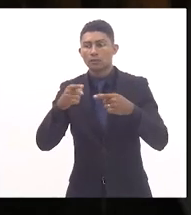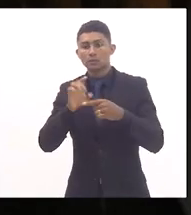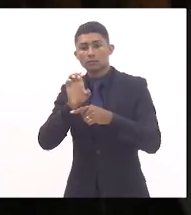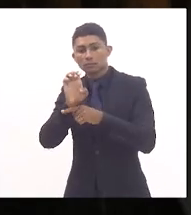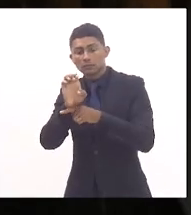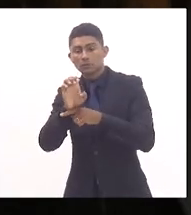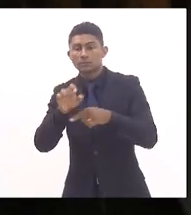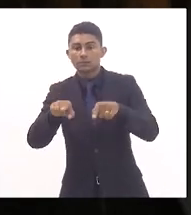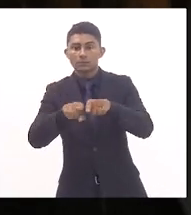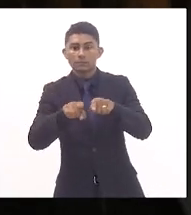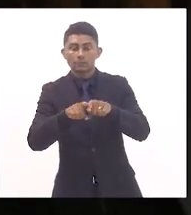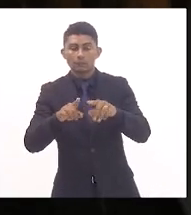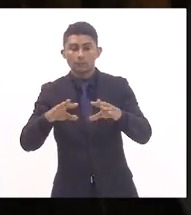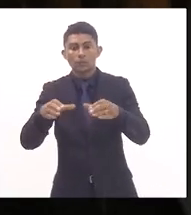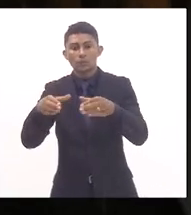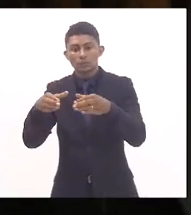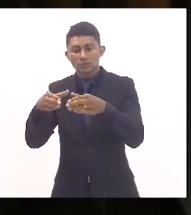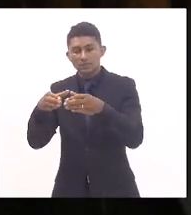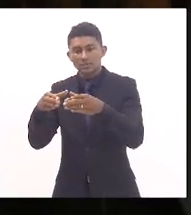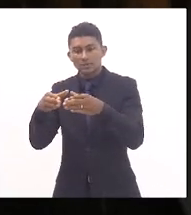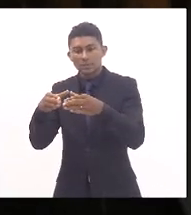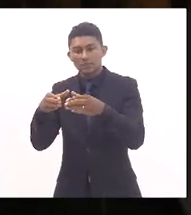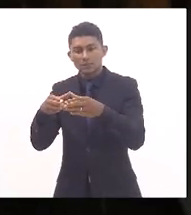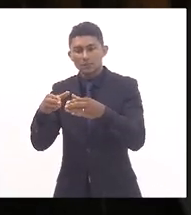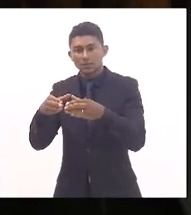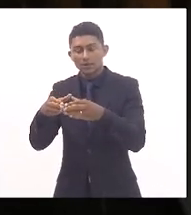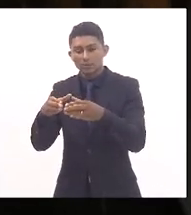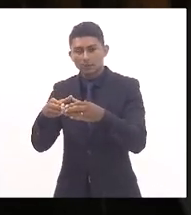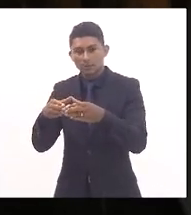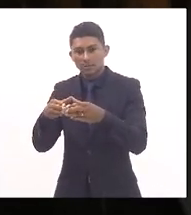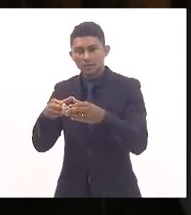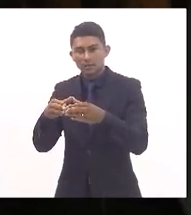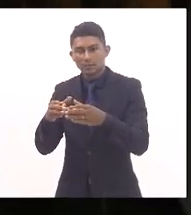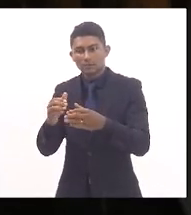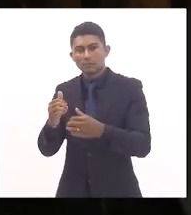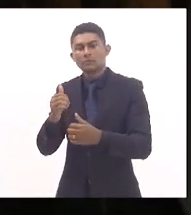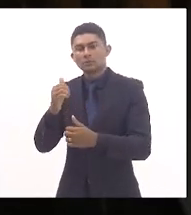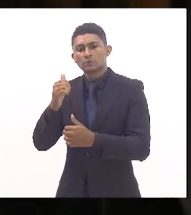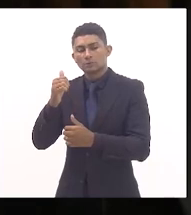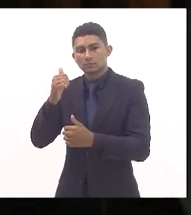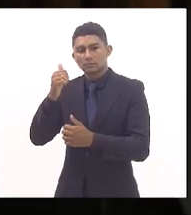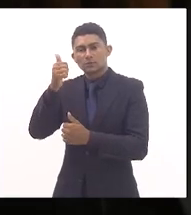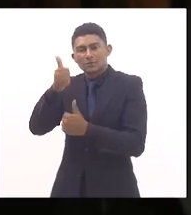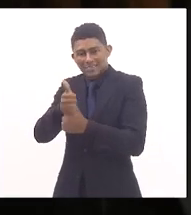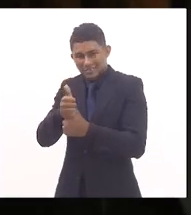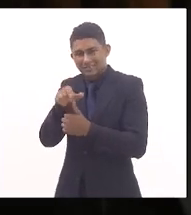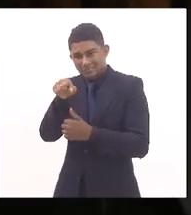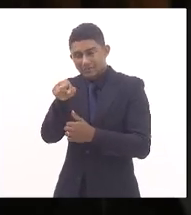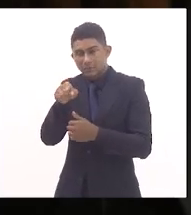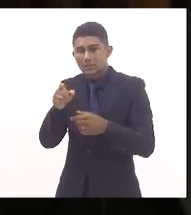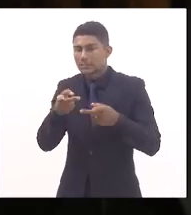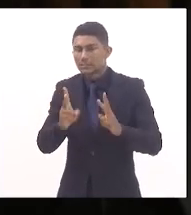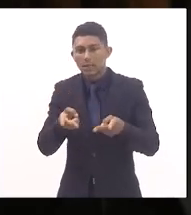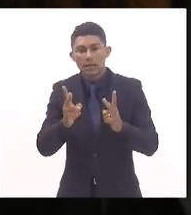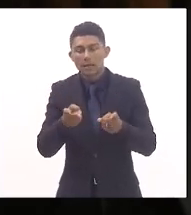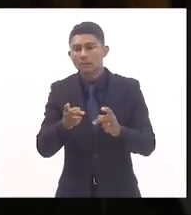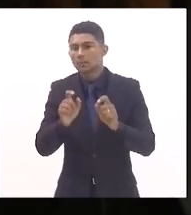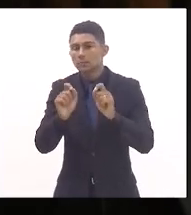EA procuradoria-geral da Fazenda Nacional o que sempre de forma arbitrária